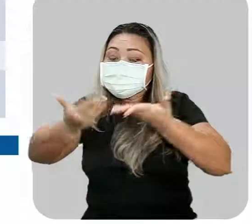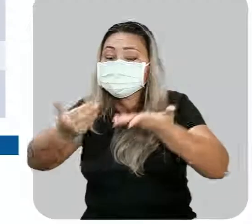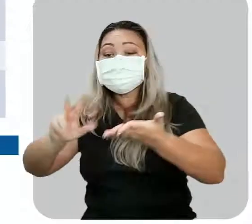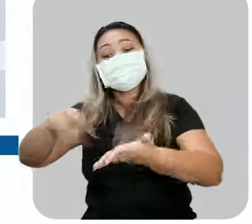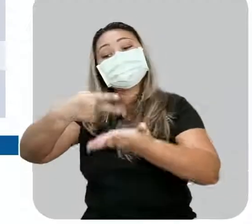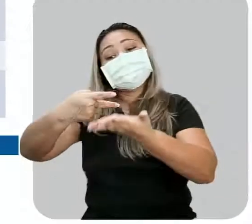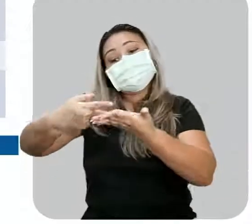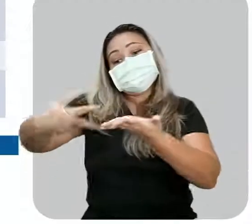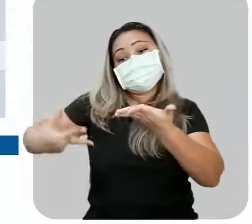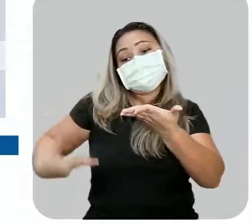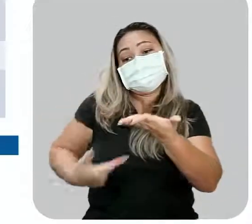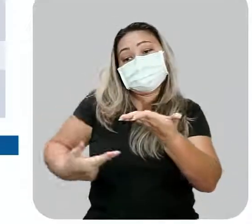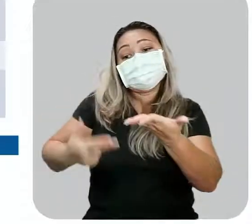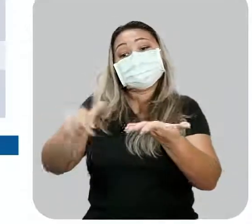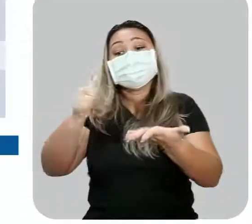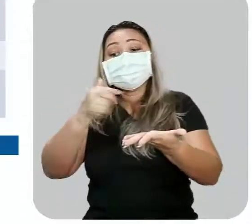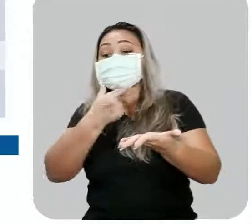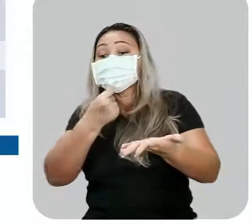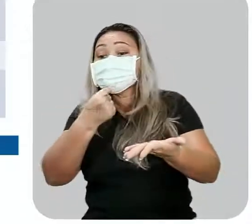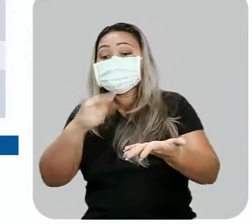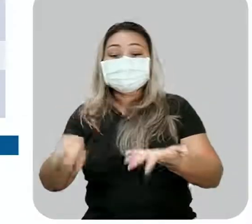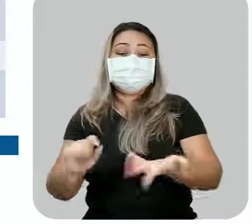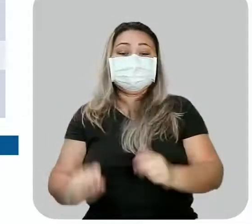auxiliava o menino operado.